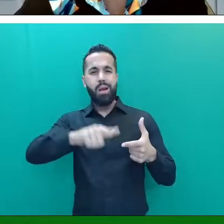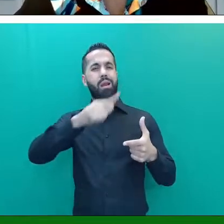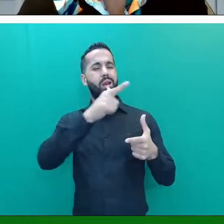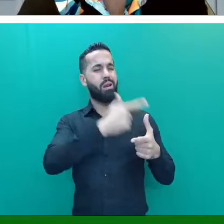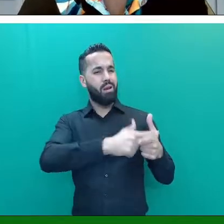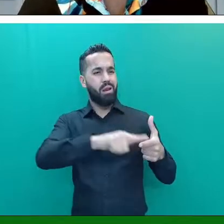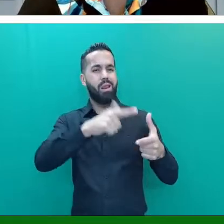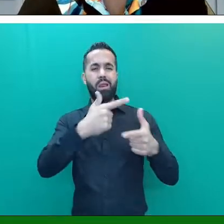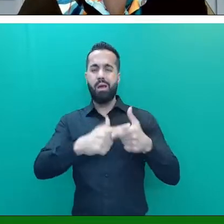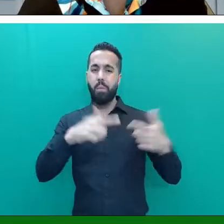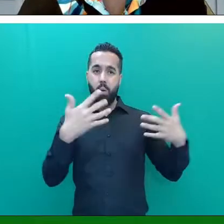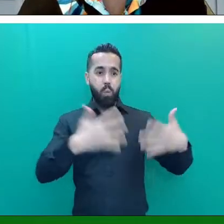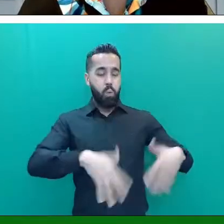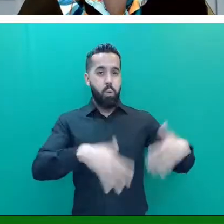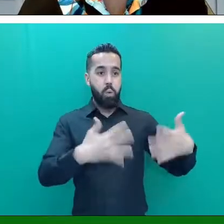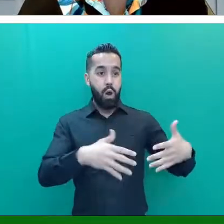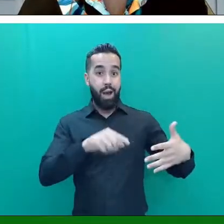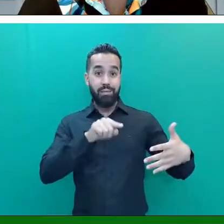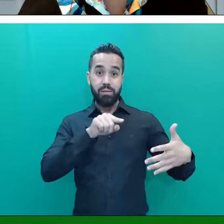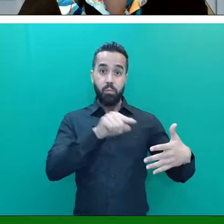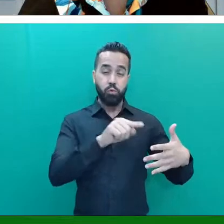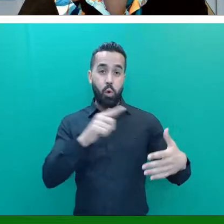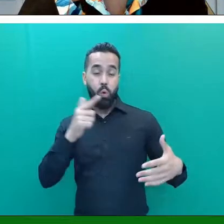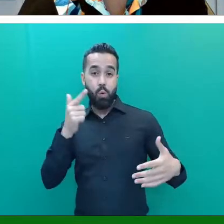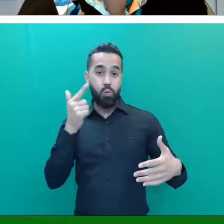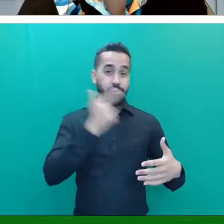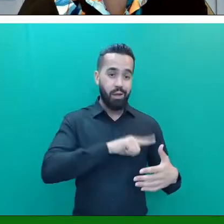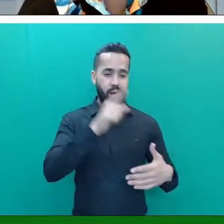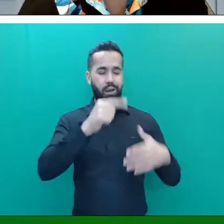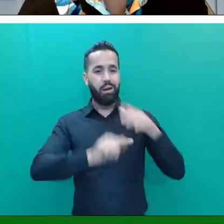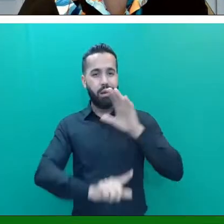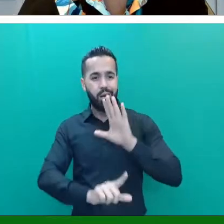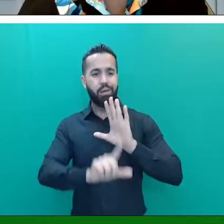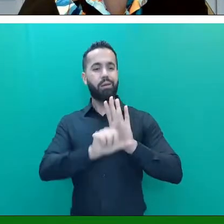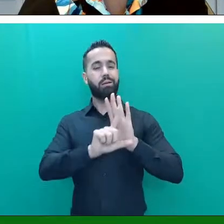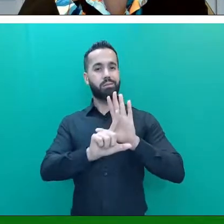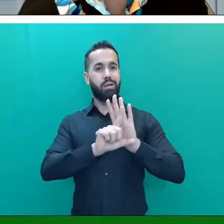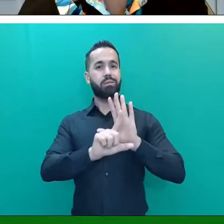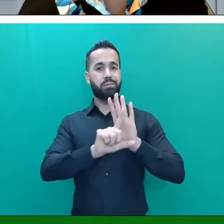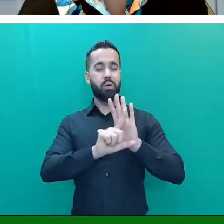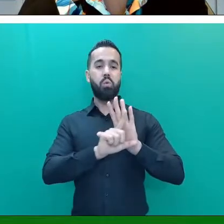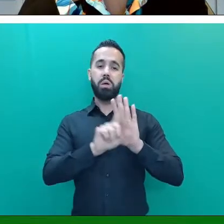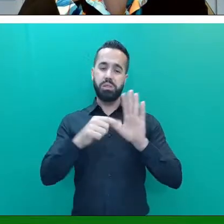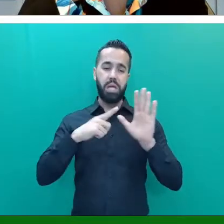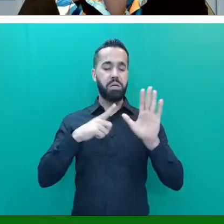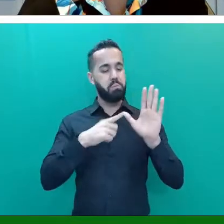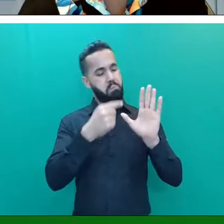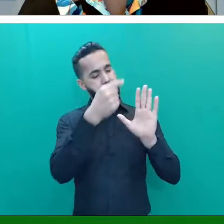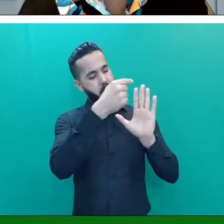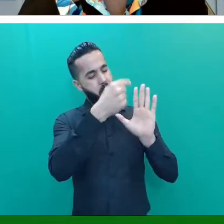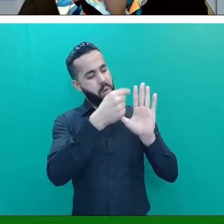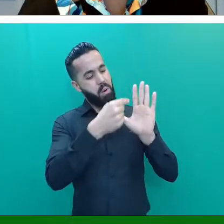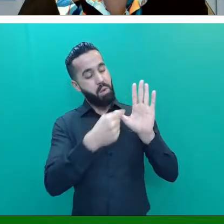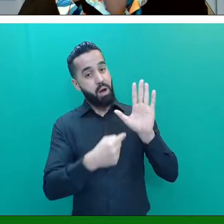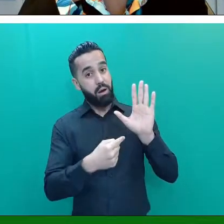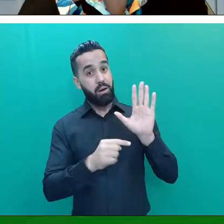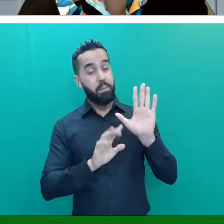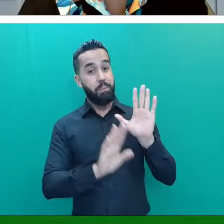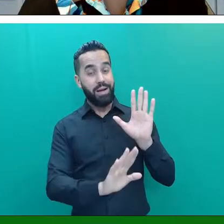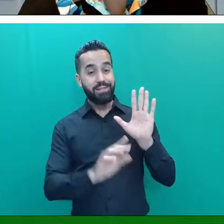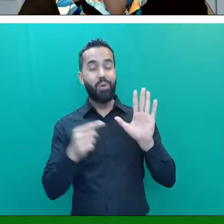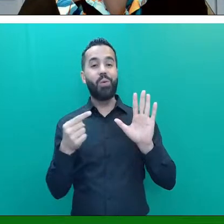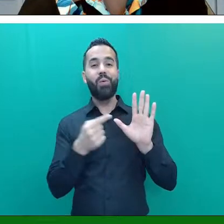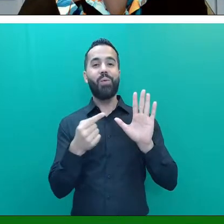e avança para uma legislação que certamente terá também as suas contradições. Mas, enfim, eu chamo a atenção para isso